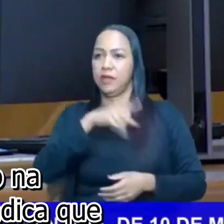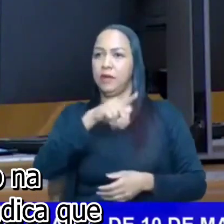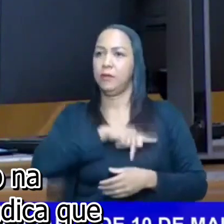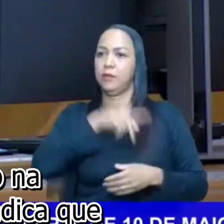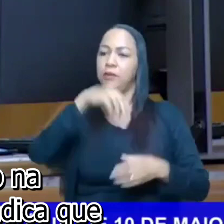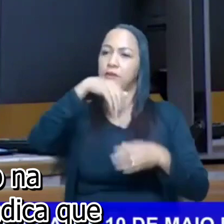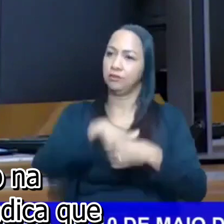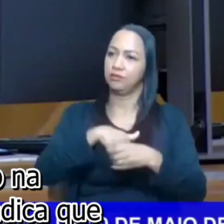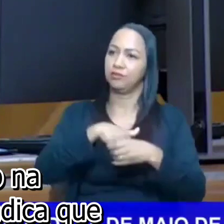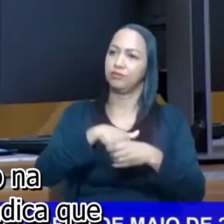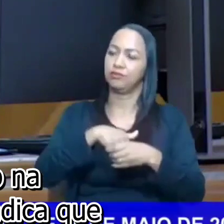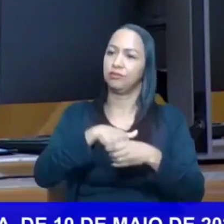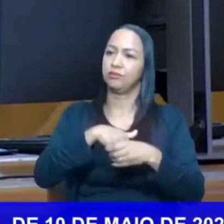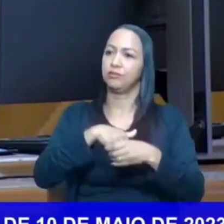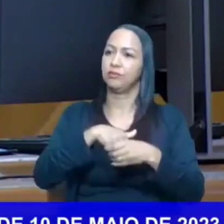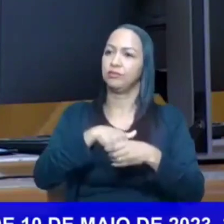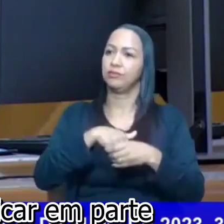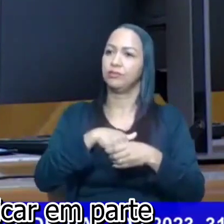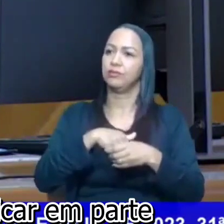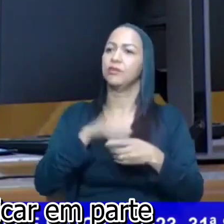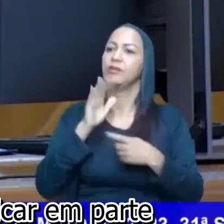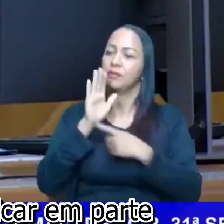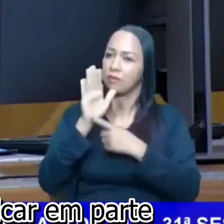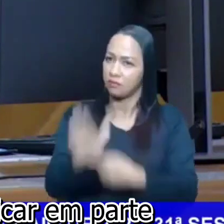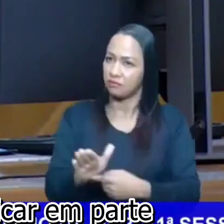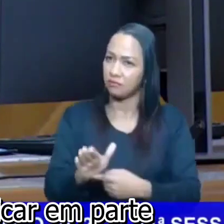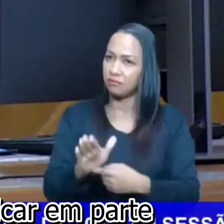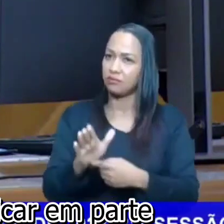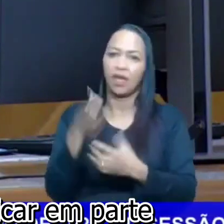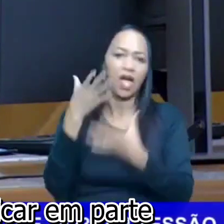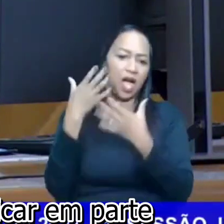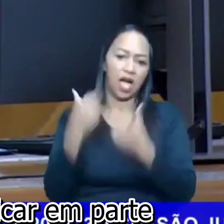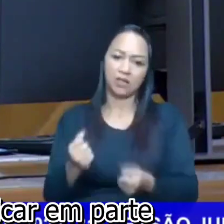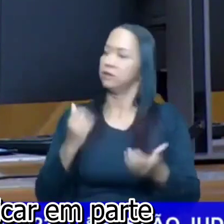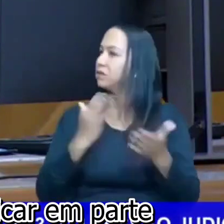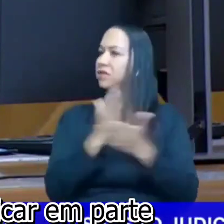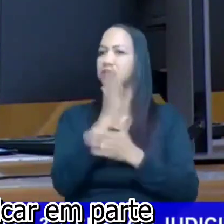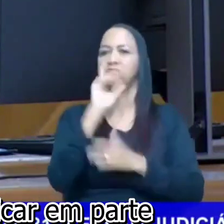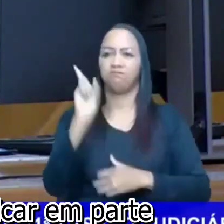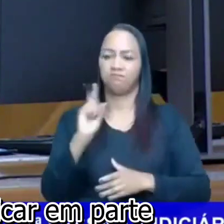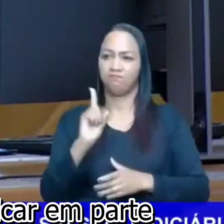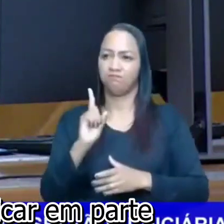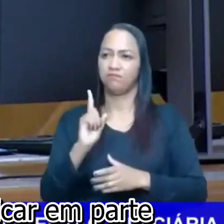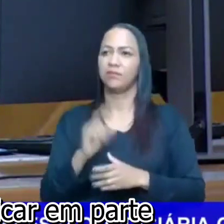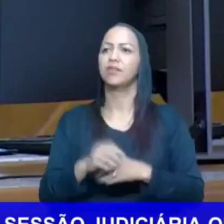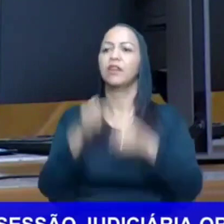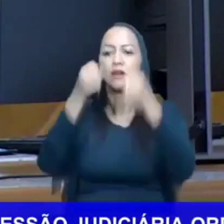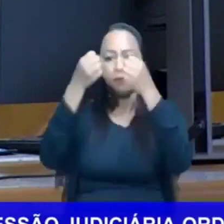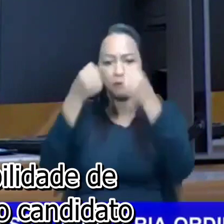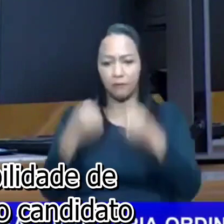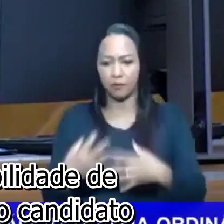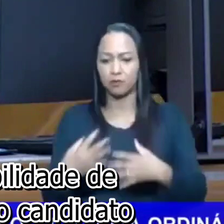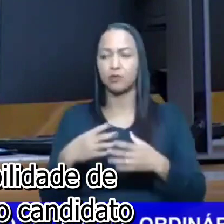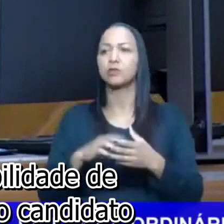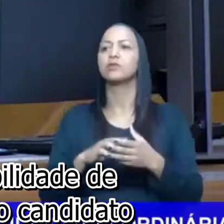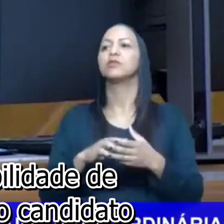indica que o manifestou-se pela desaprovação, eu vou retificar em parte o